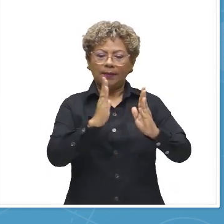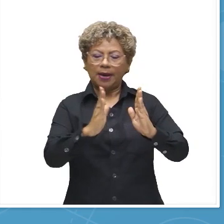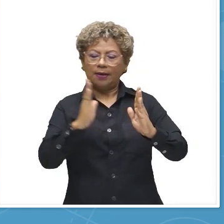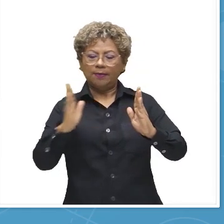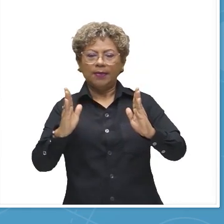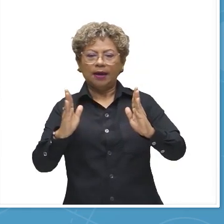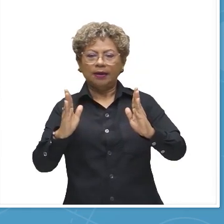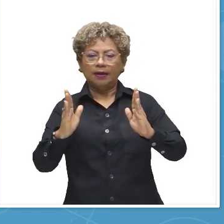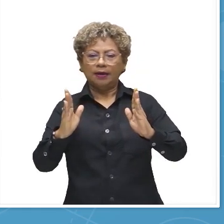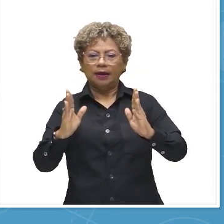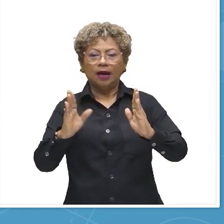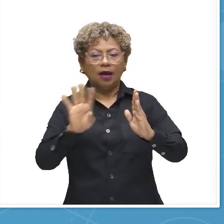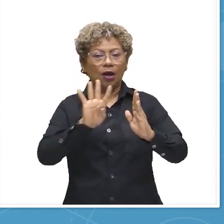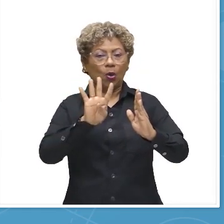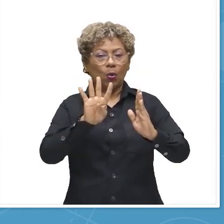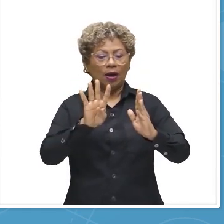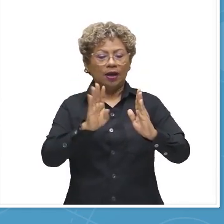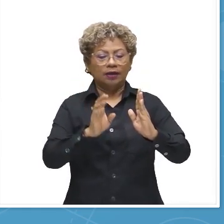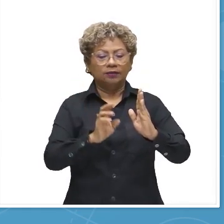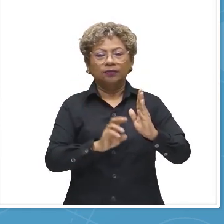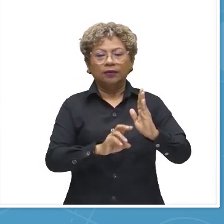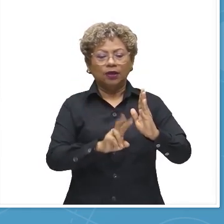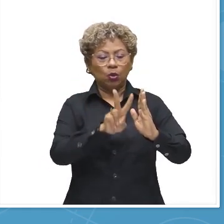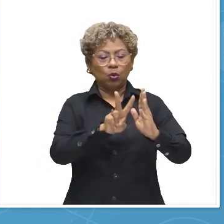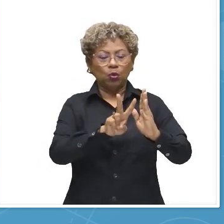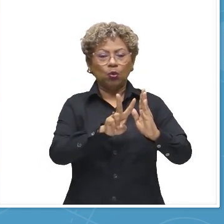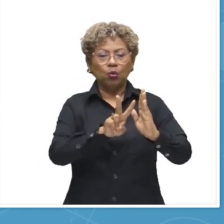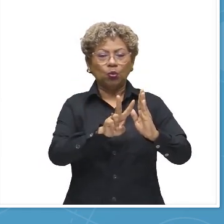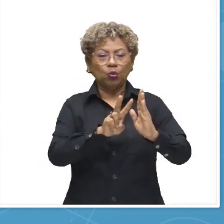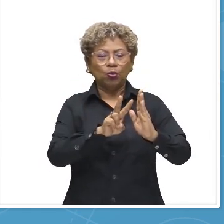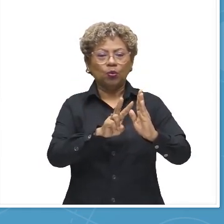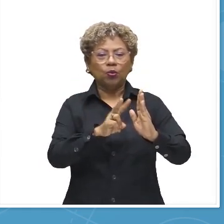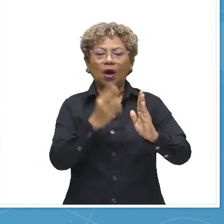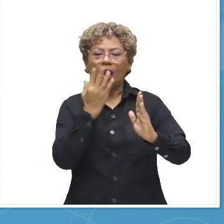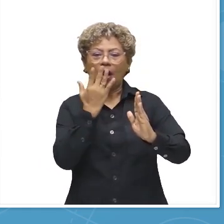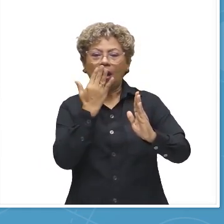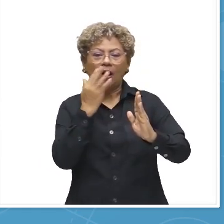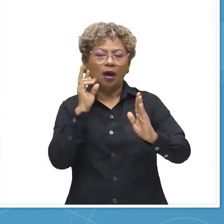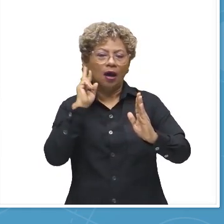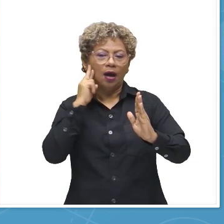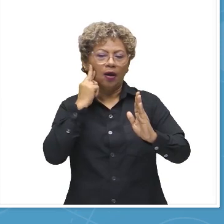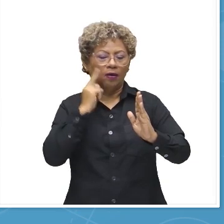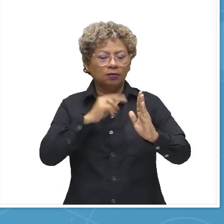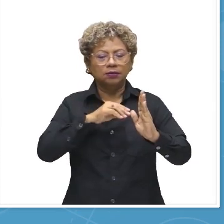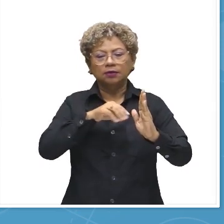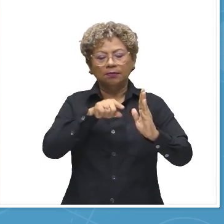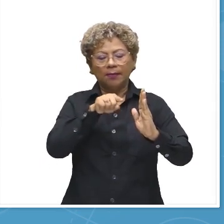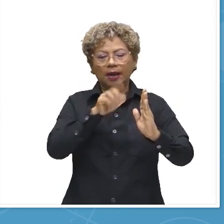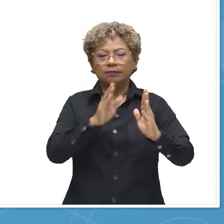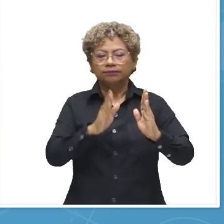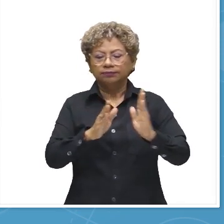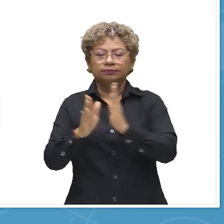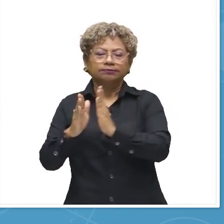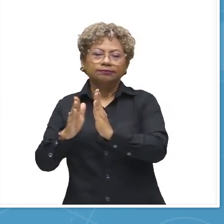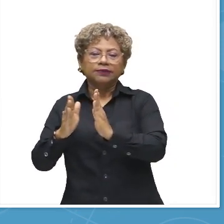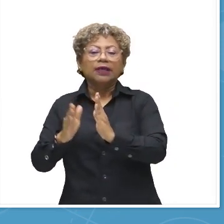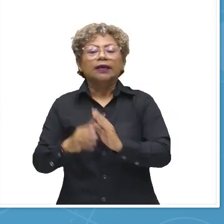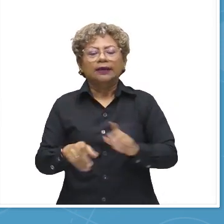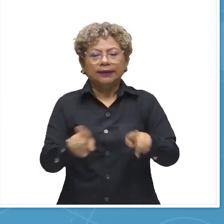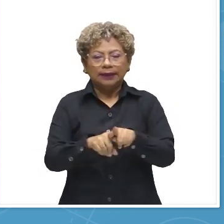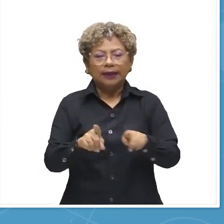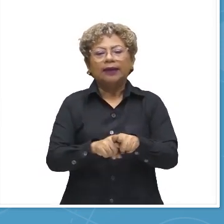Dessas 4 partes, apenas 2 estão pintadas de rosa. A mesma coisa aqui, eu tenho um total de 8 partes, né? Desse total de